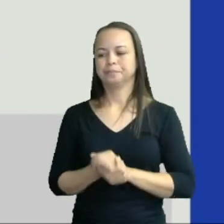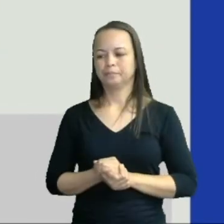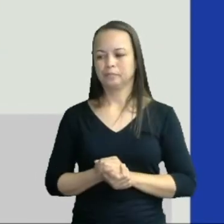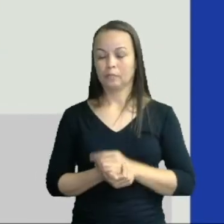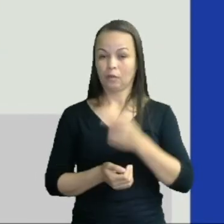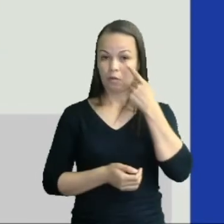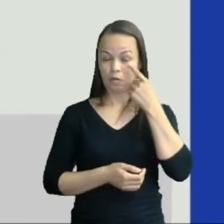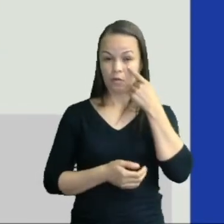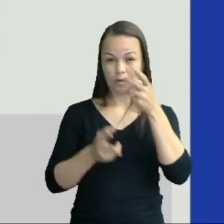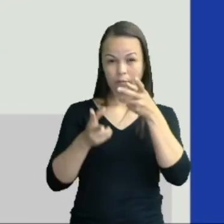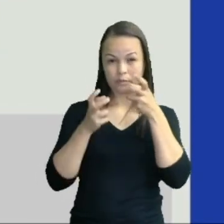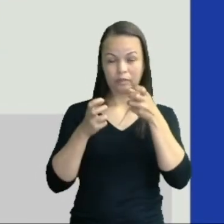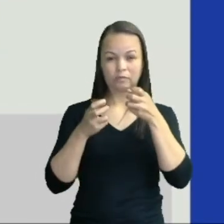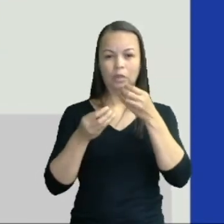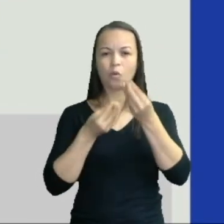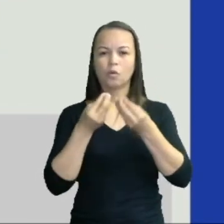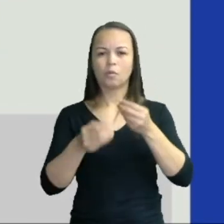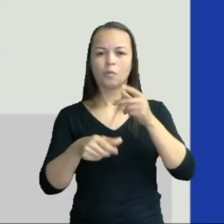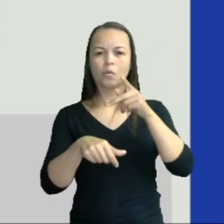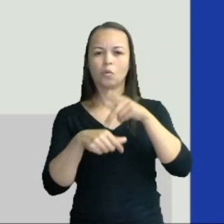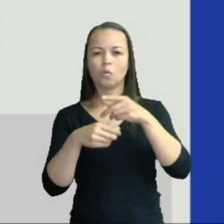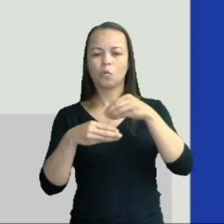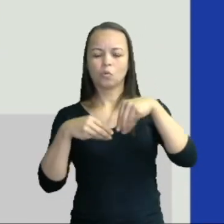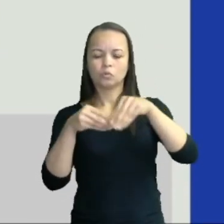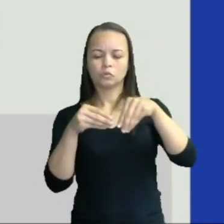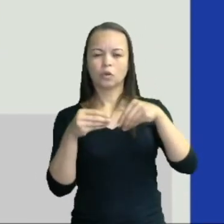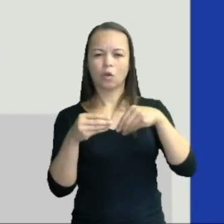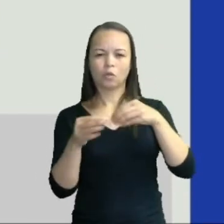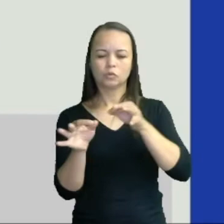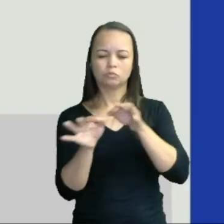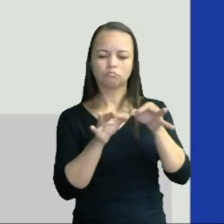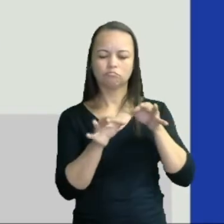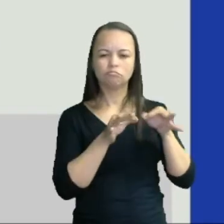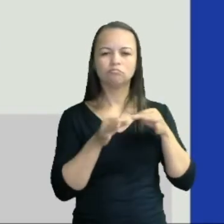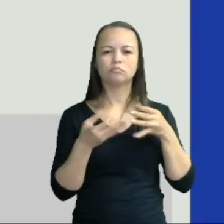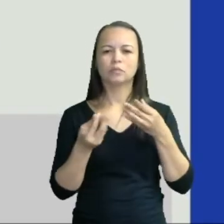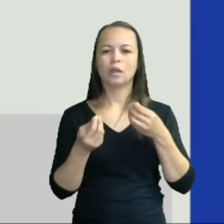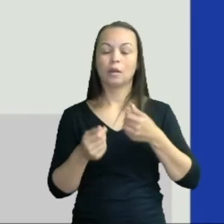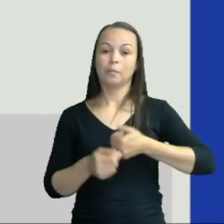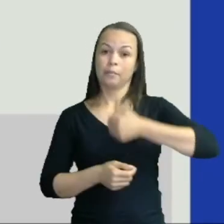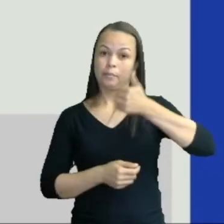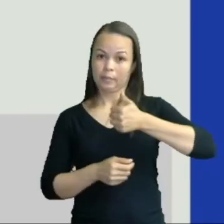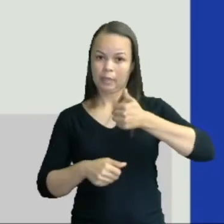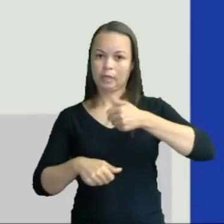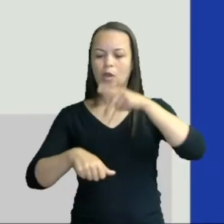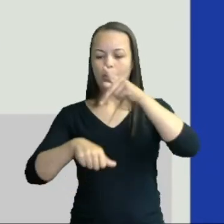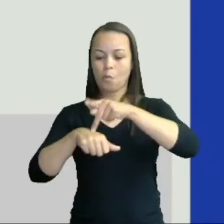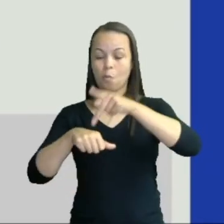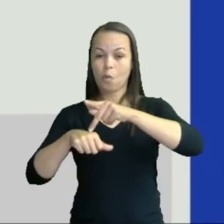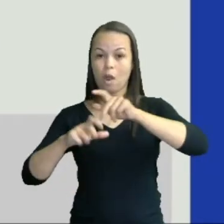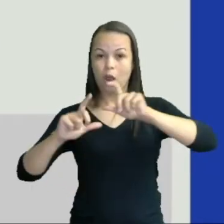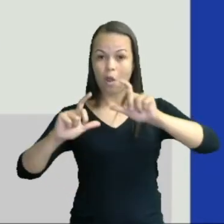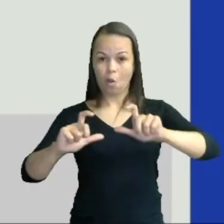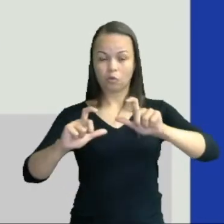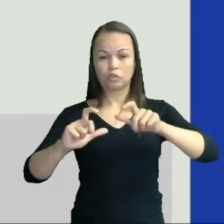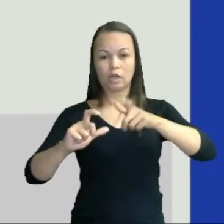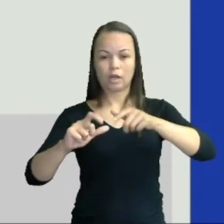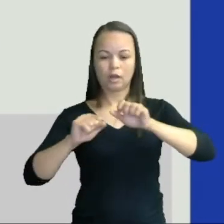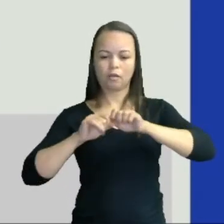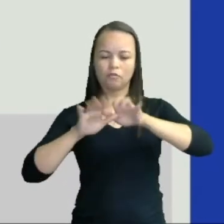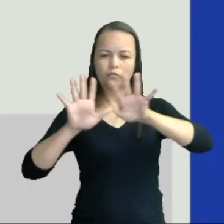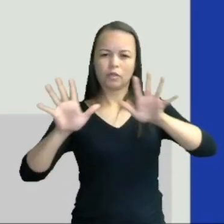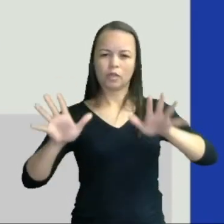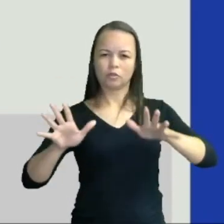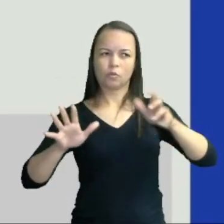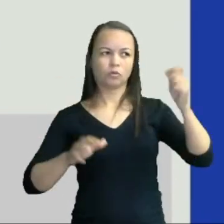Veja como o solo se forma. Primeiro, nós temos uma rocha. Essa rocha fica exposta